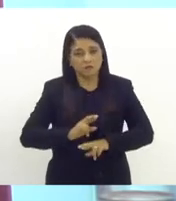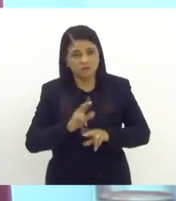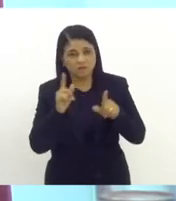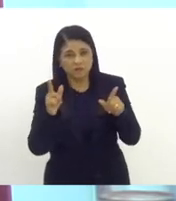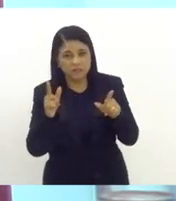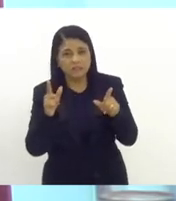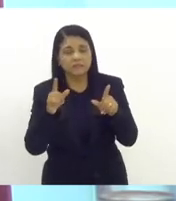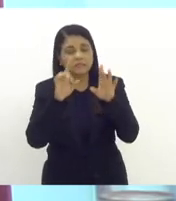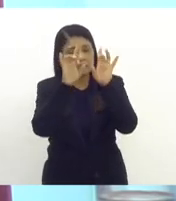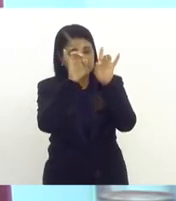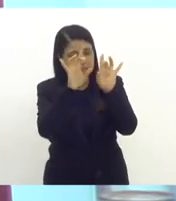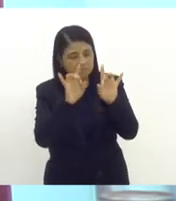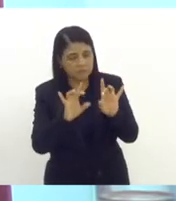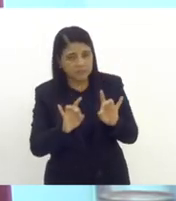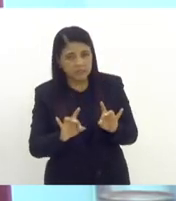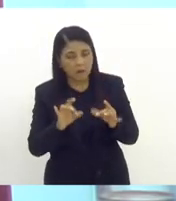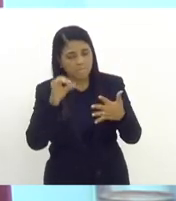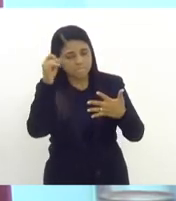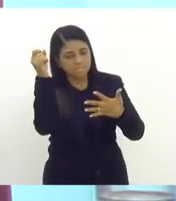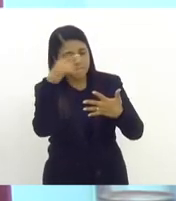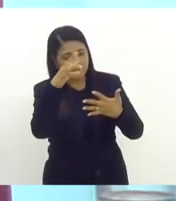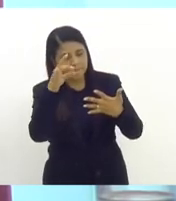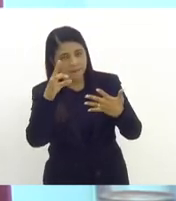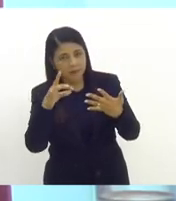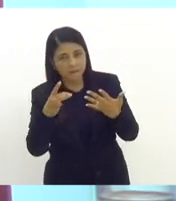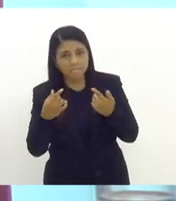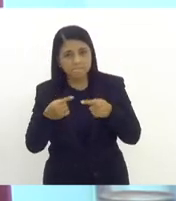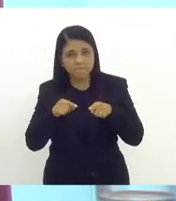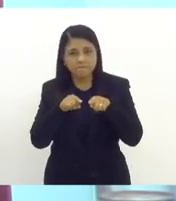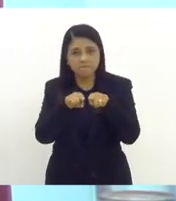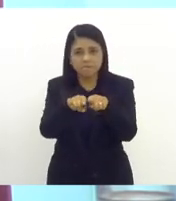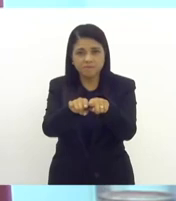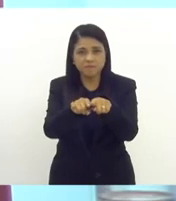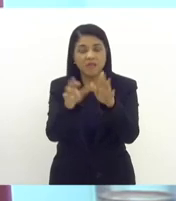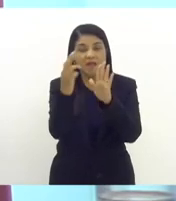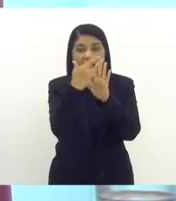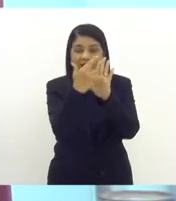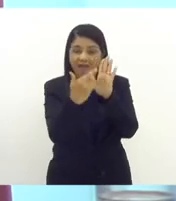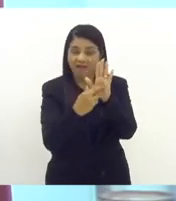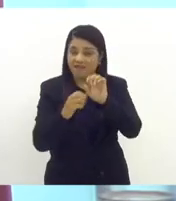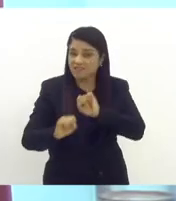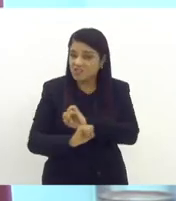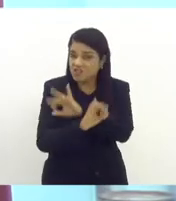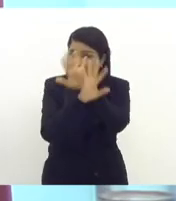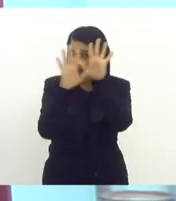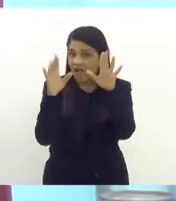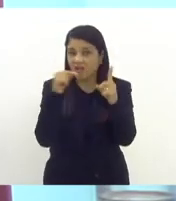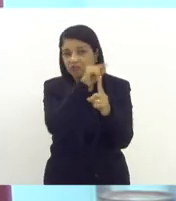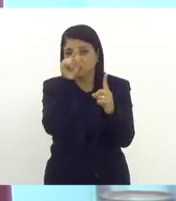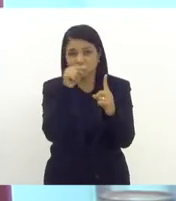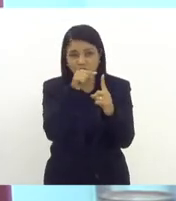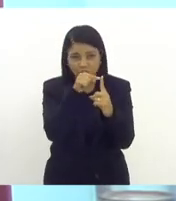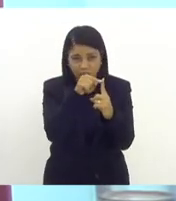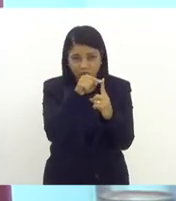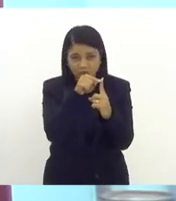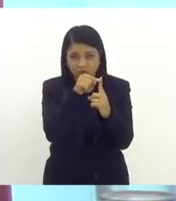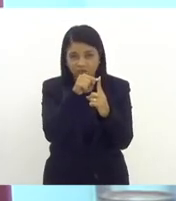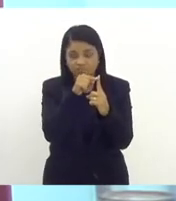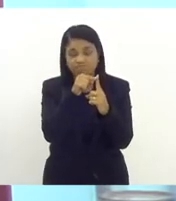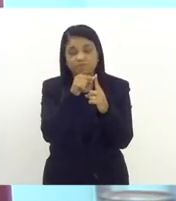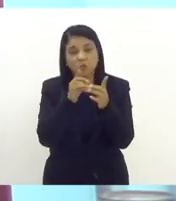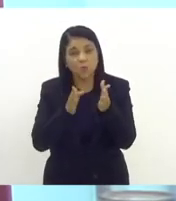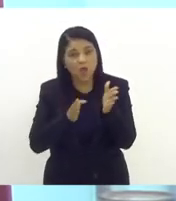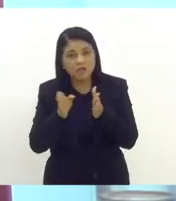e especificidades para a construção de parcerias e estabelecer regras Claras e objetivas para o acesso